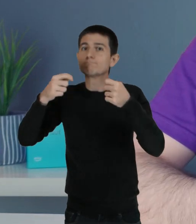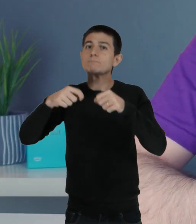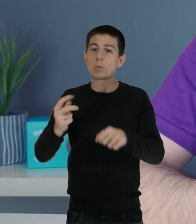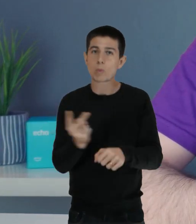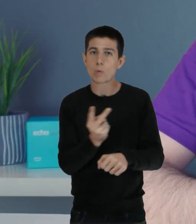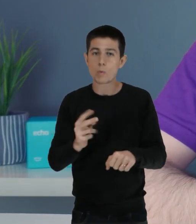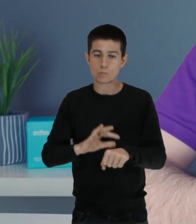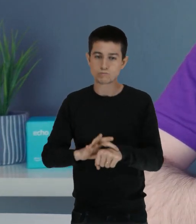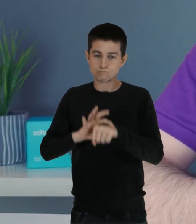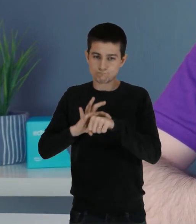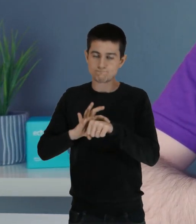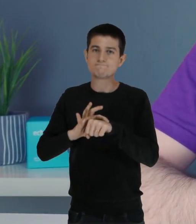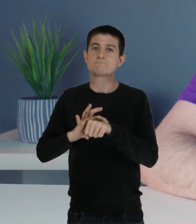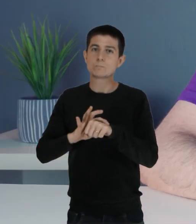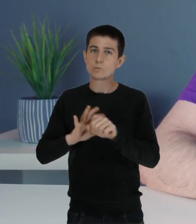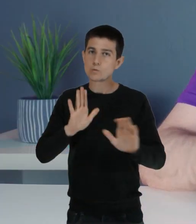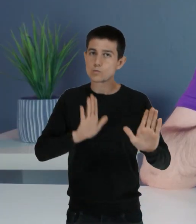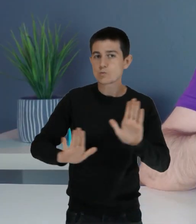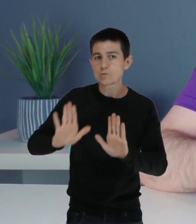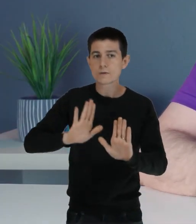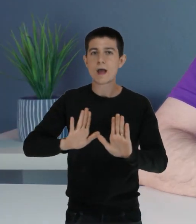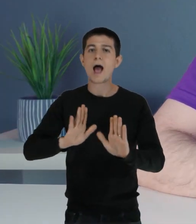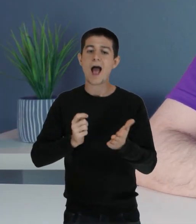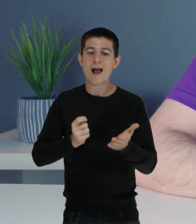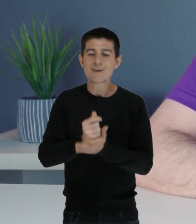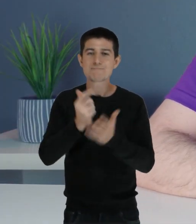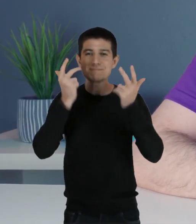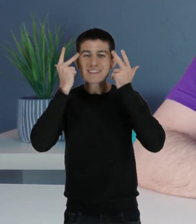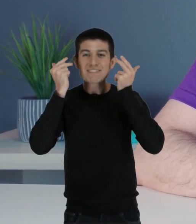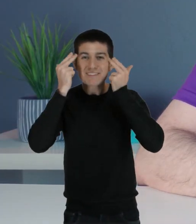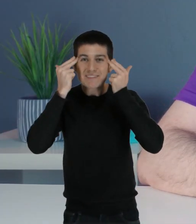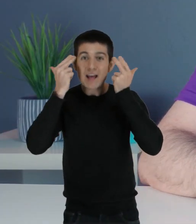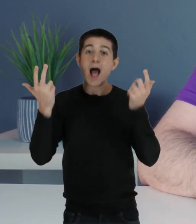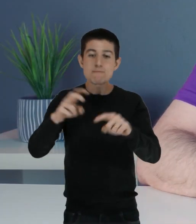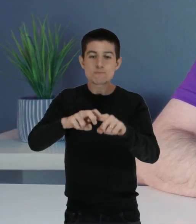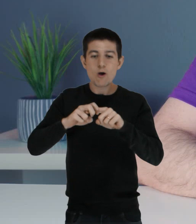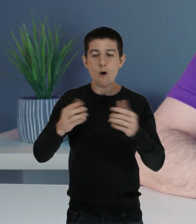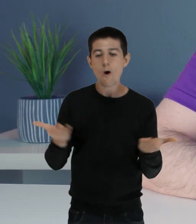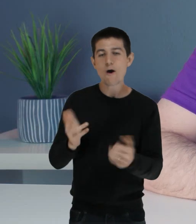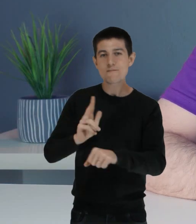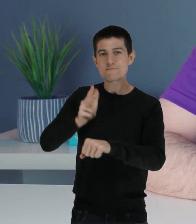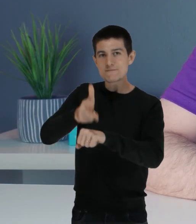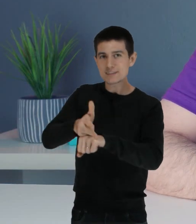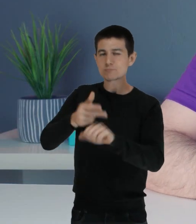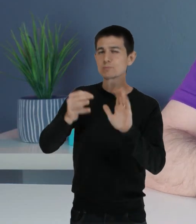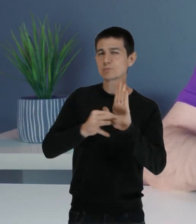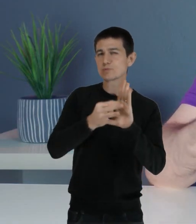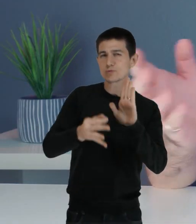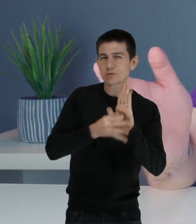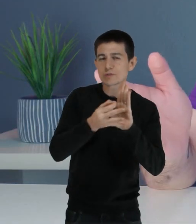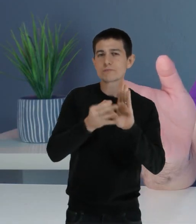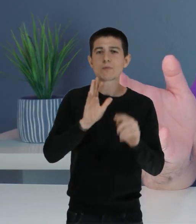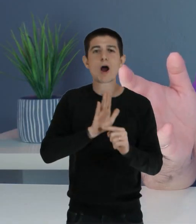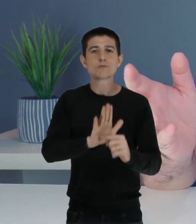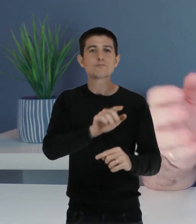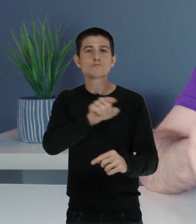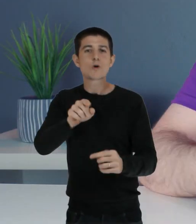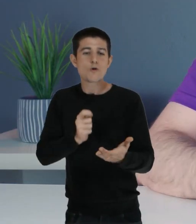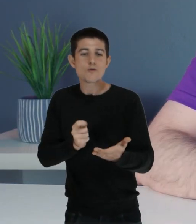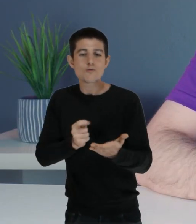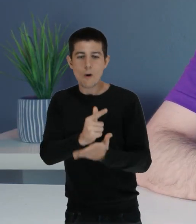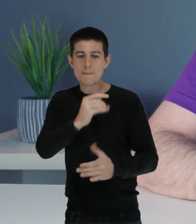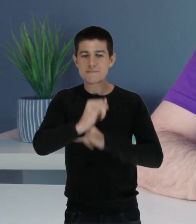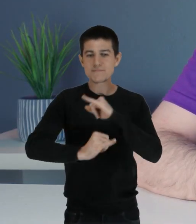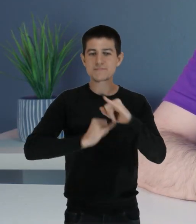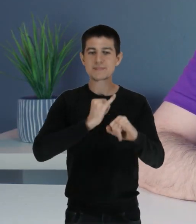com segurança e tranquilidade. Por isso, no vídeo de hoje, vamos dar algumas dicas básicas e outras não tão óbvias assim